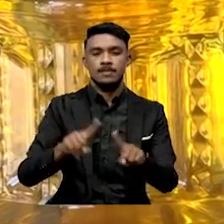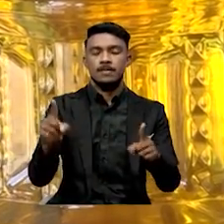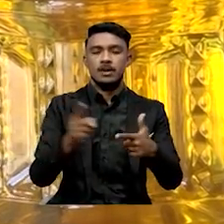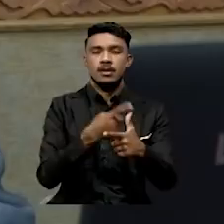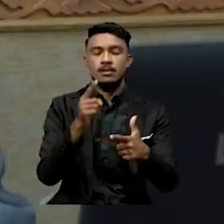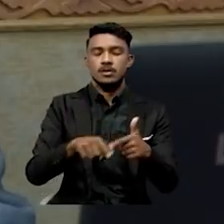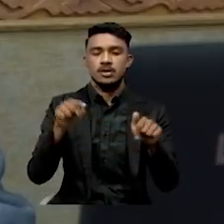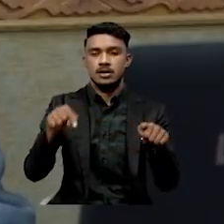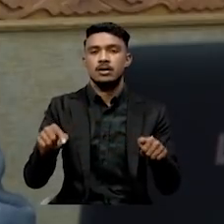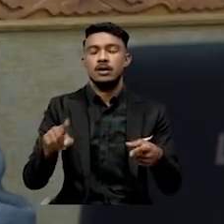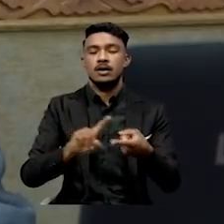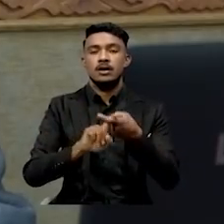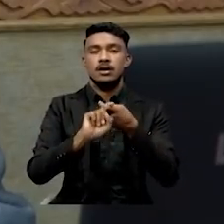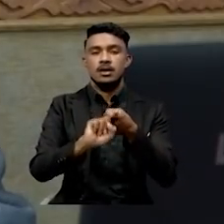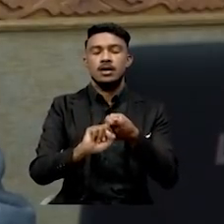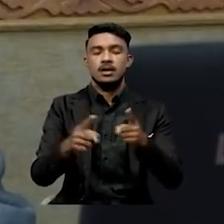ligava